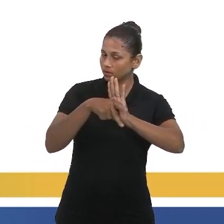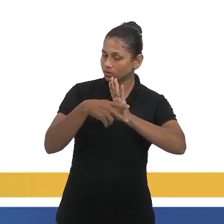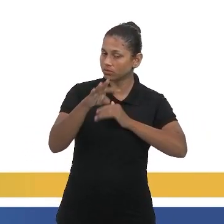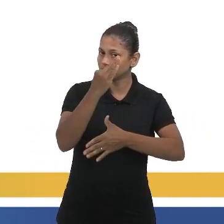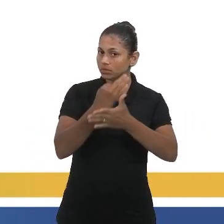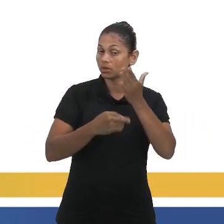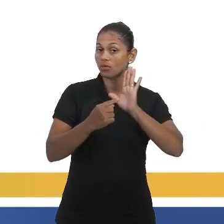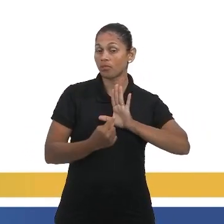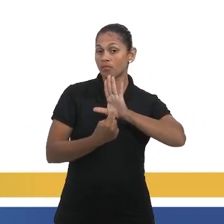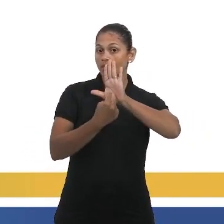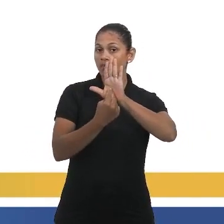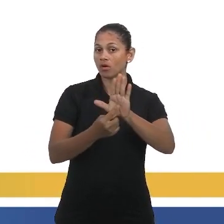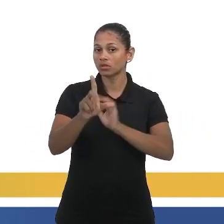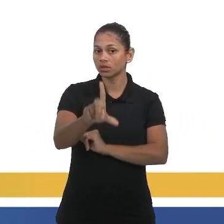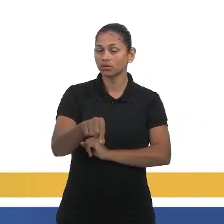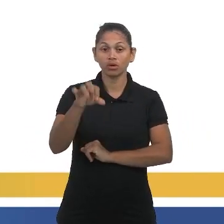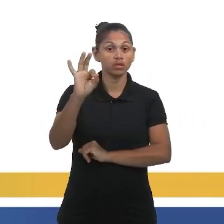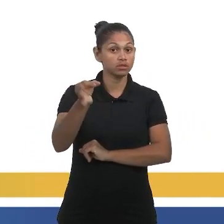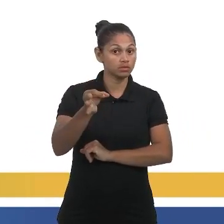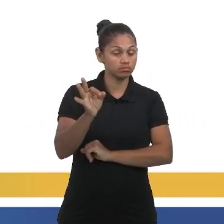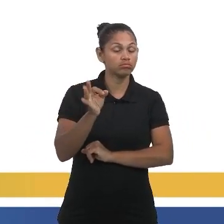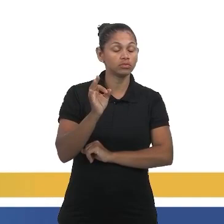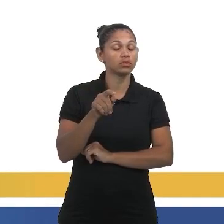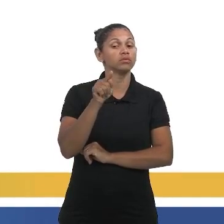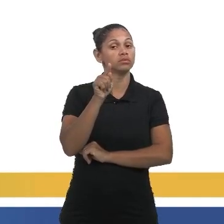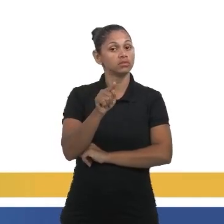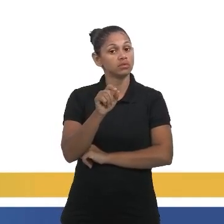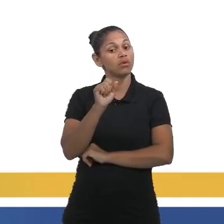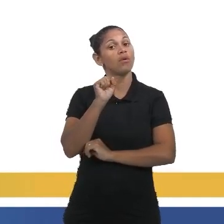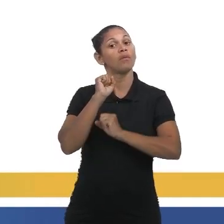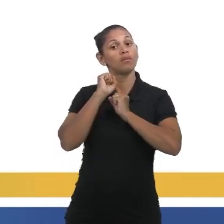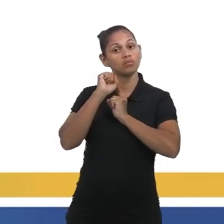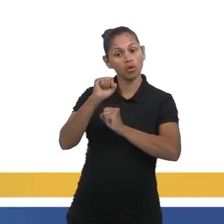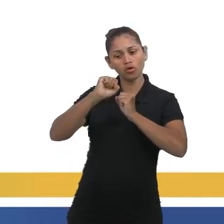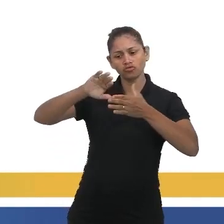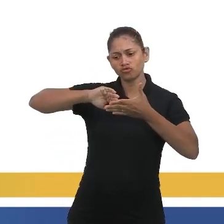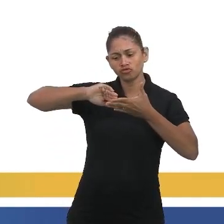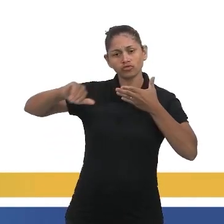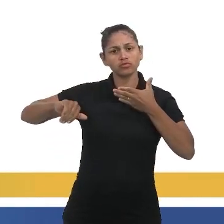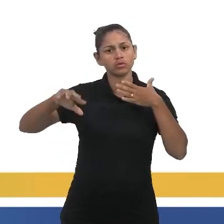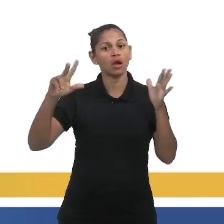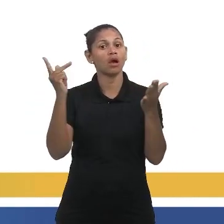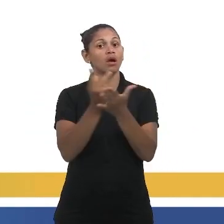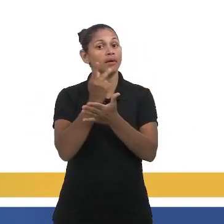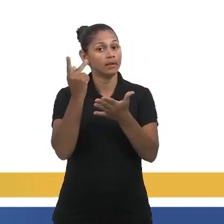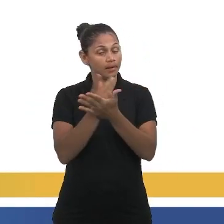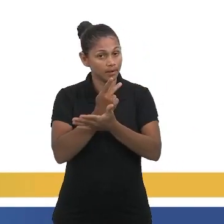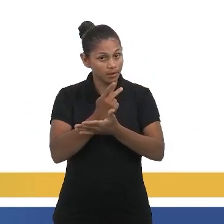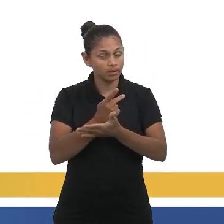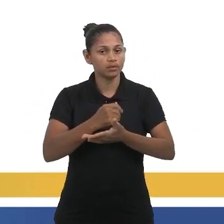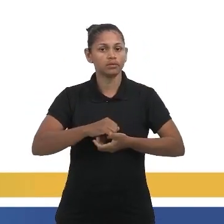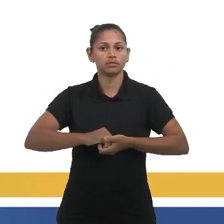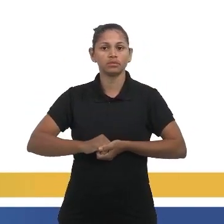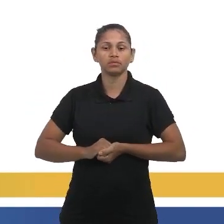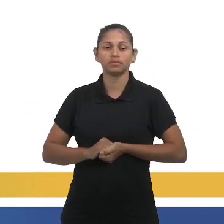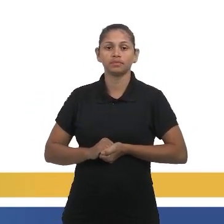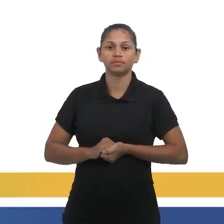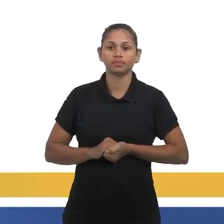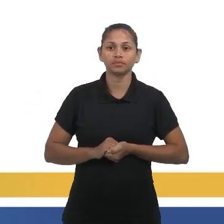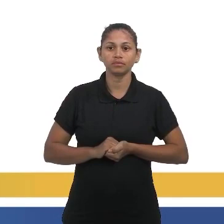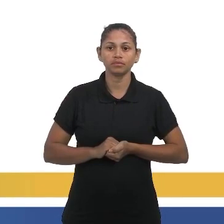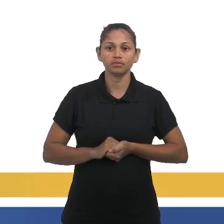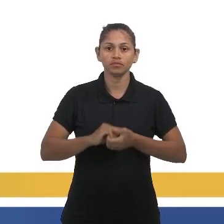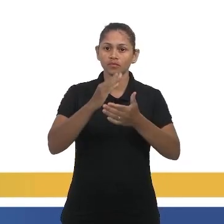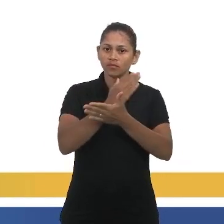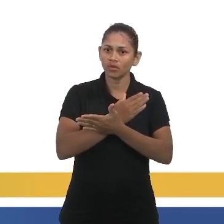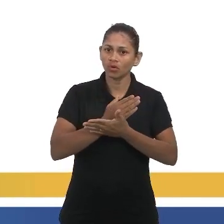alternativa correta. Então, você pode ir por exclusão, porque isso aumenta a possibilidade de você acertar a questão.